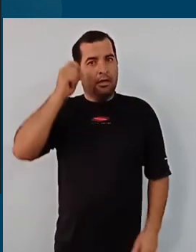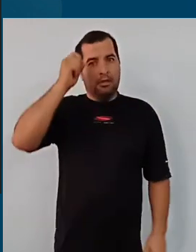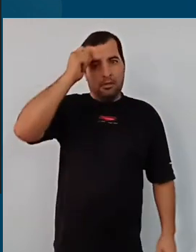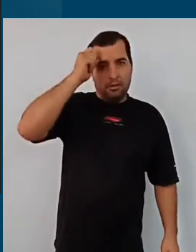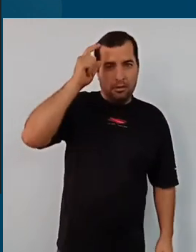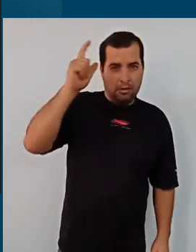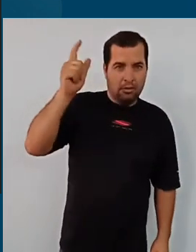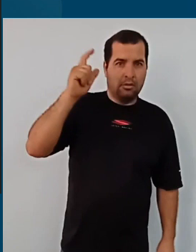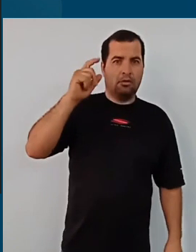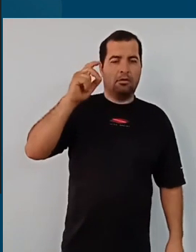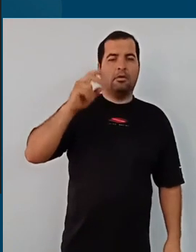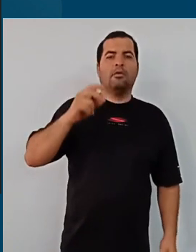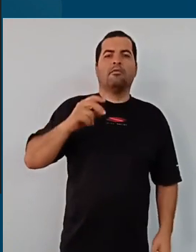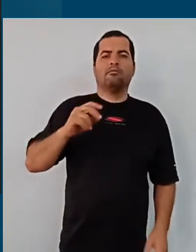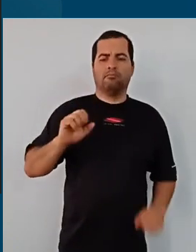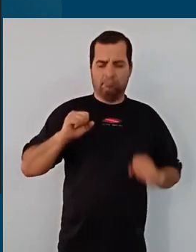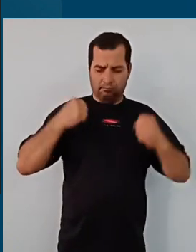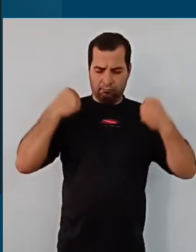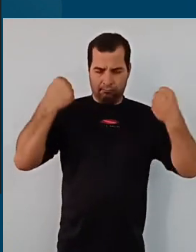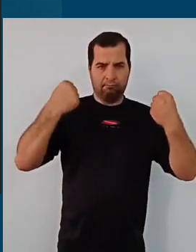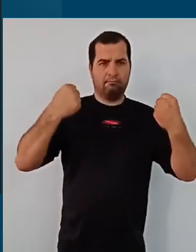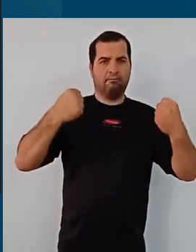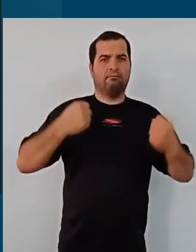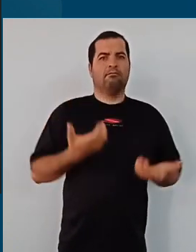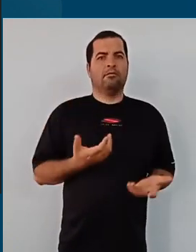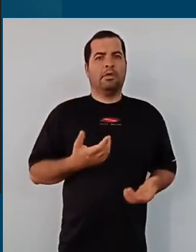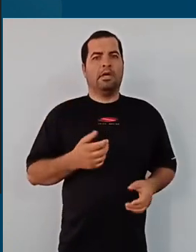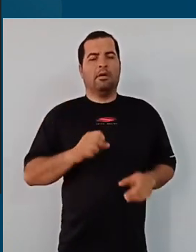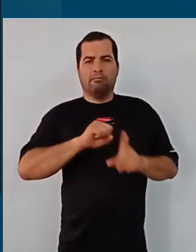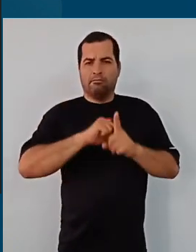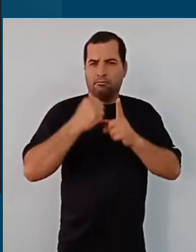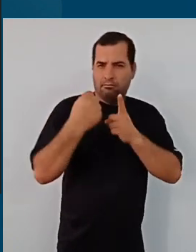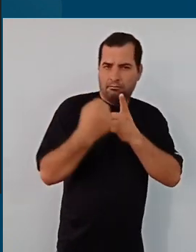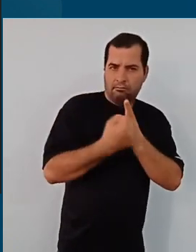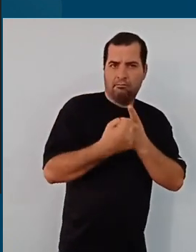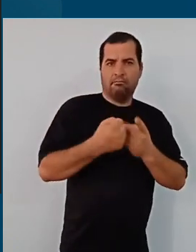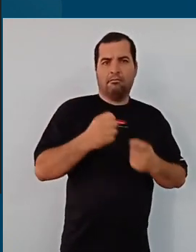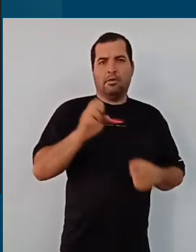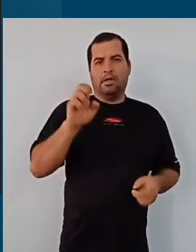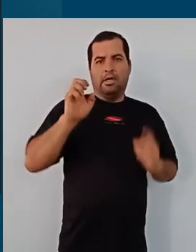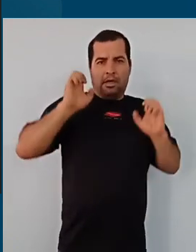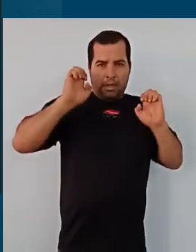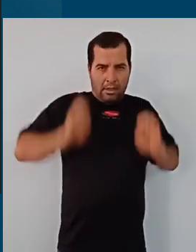intelectual, física, afetiva, social, ética, moral e simbólica.